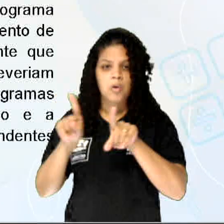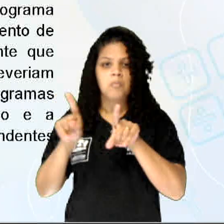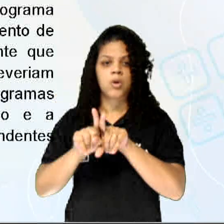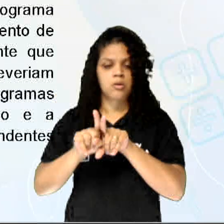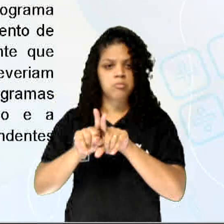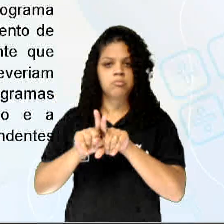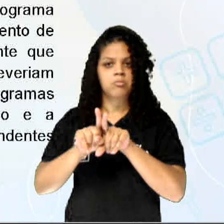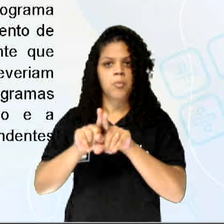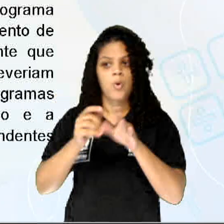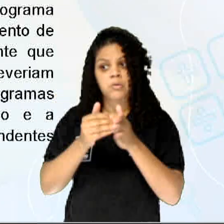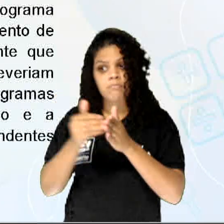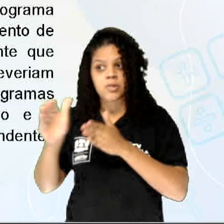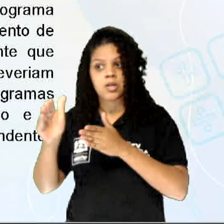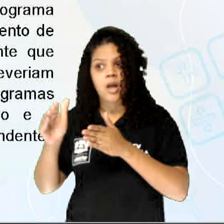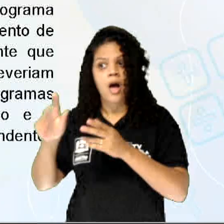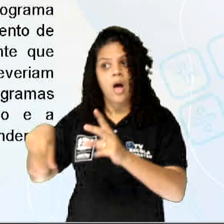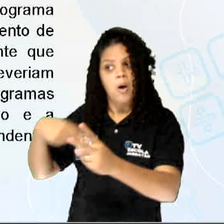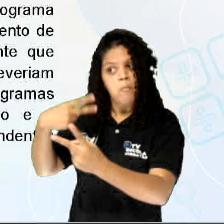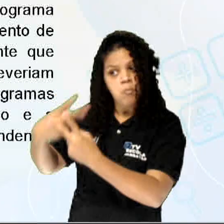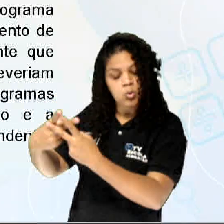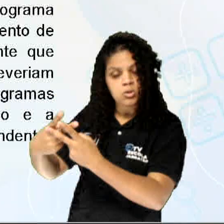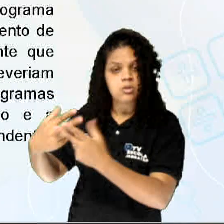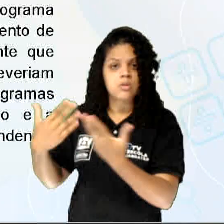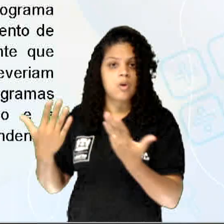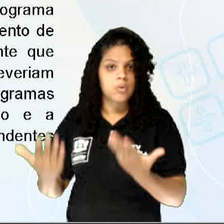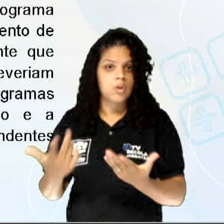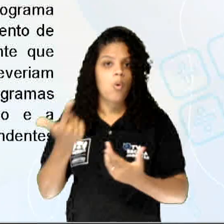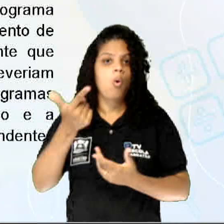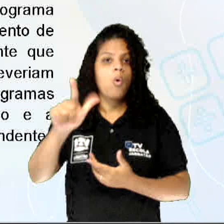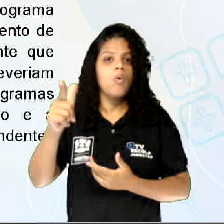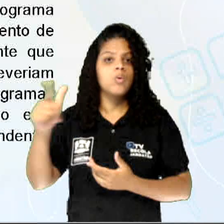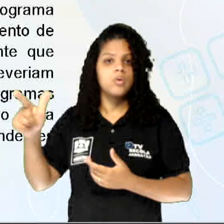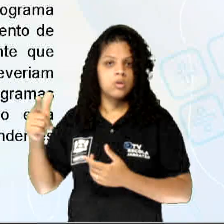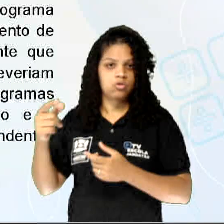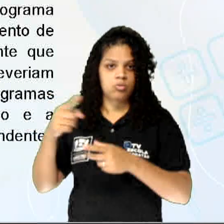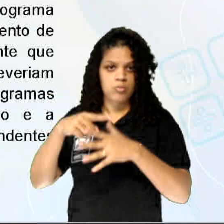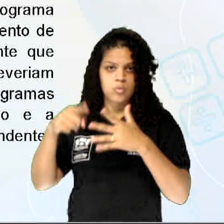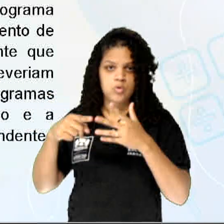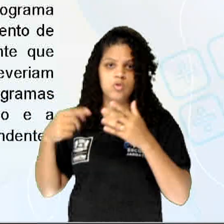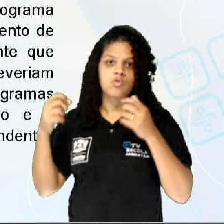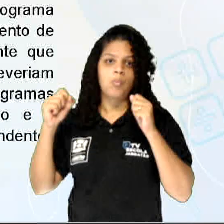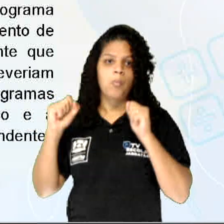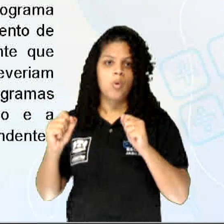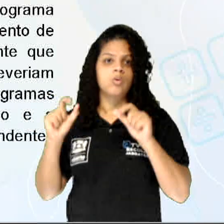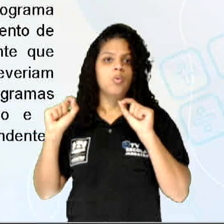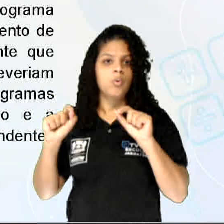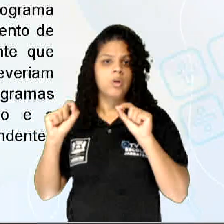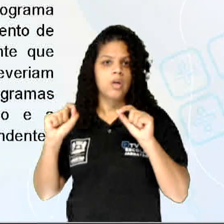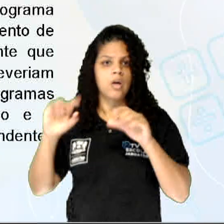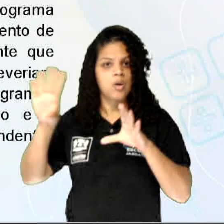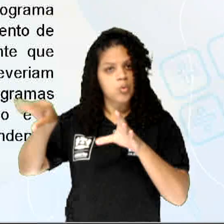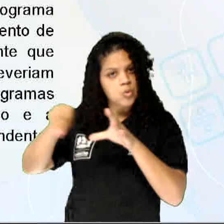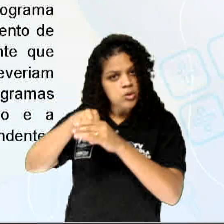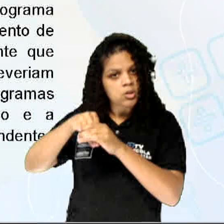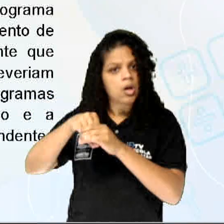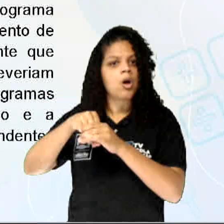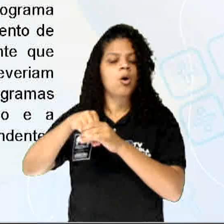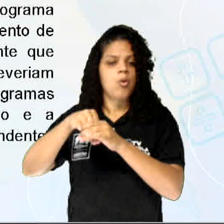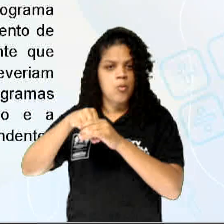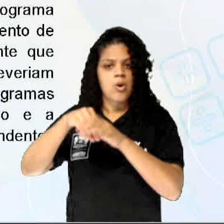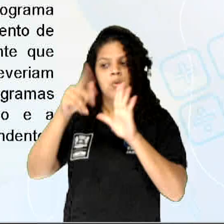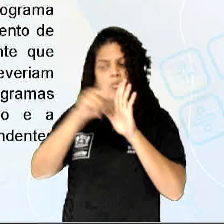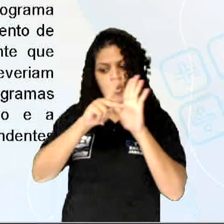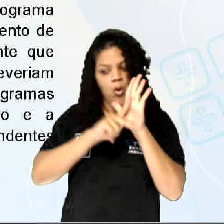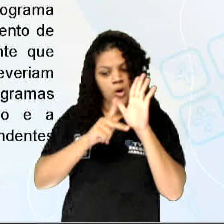punição. Há 8 medidas que deveriam complementar a internação. Dentre elas, a inclusão em programas comunitários,